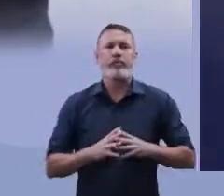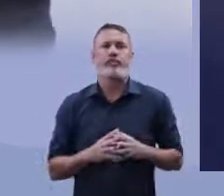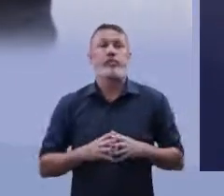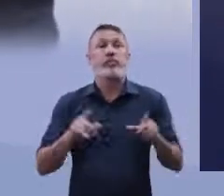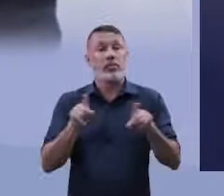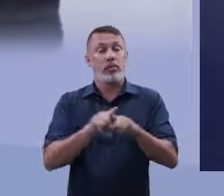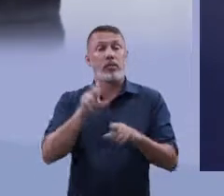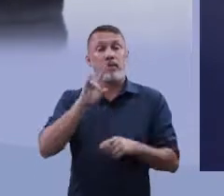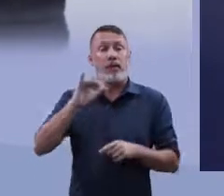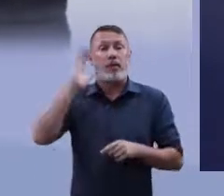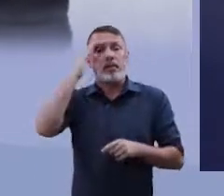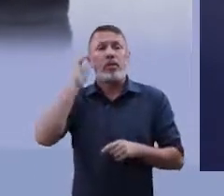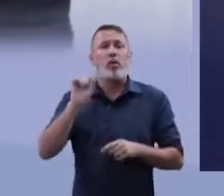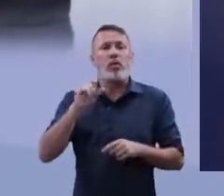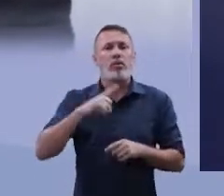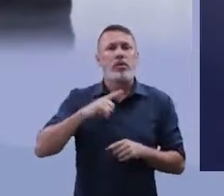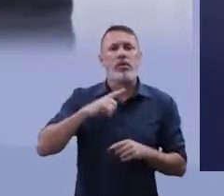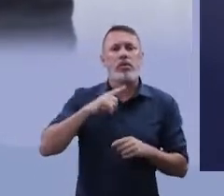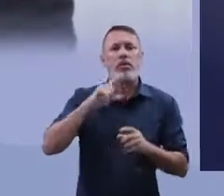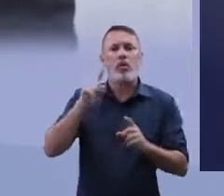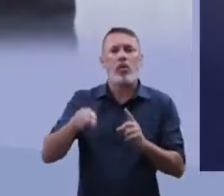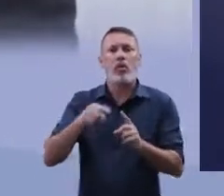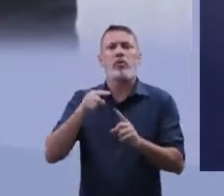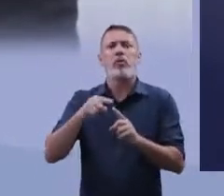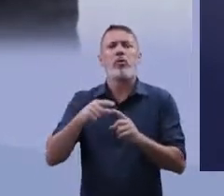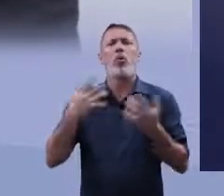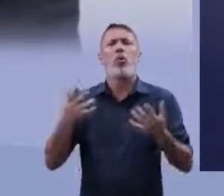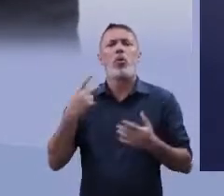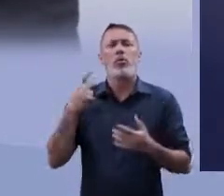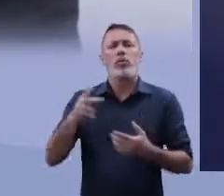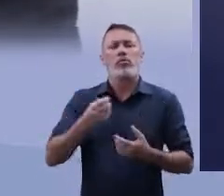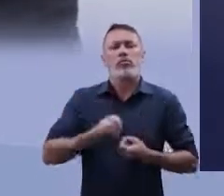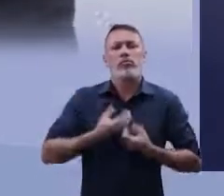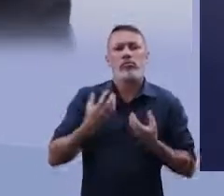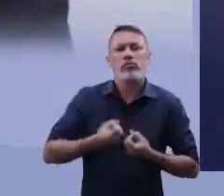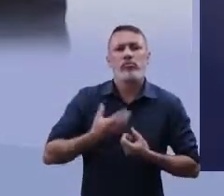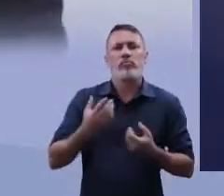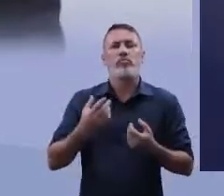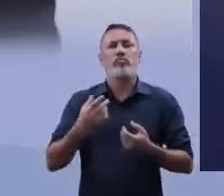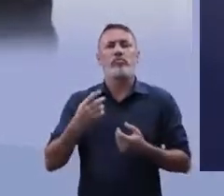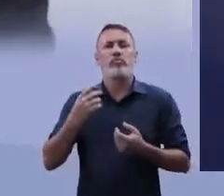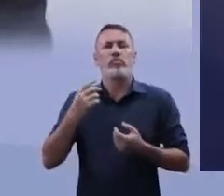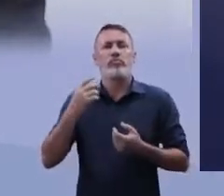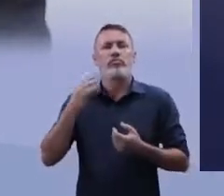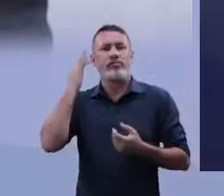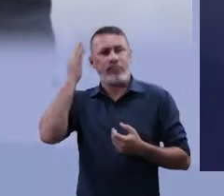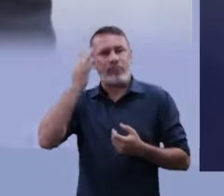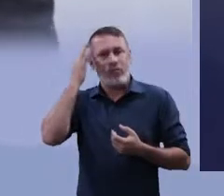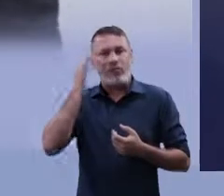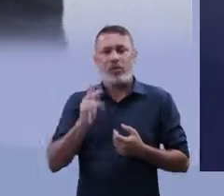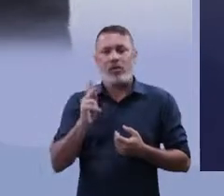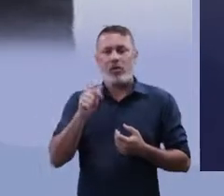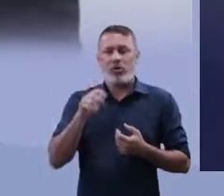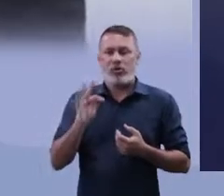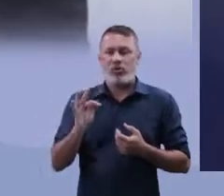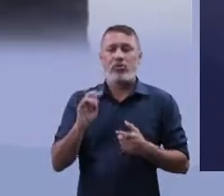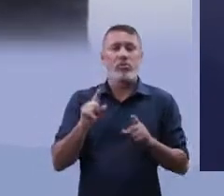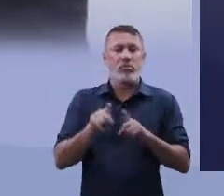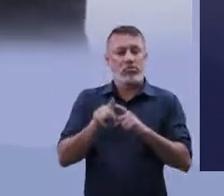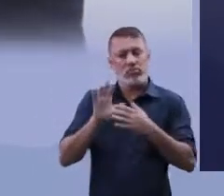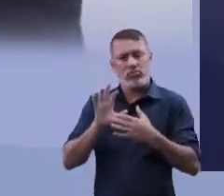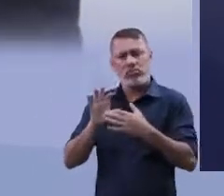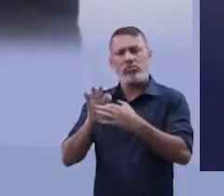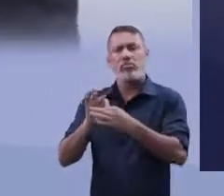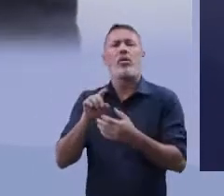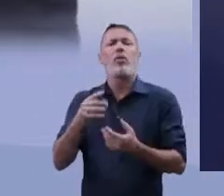vamos também entender aqui os principais objetivos das principais obras do Kant e pensar um pouquinho aqui sobre